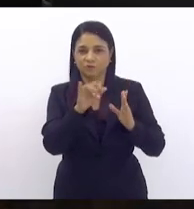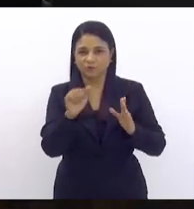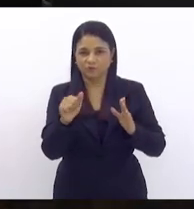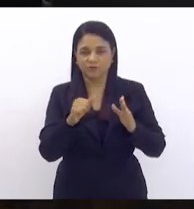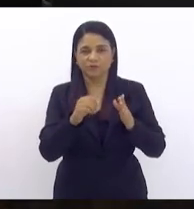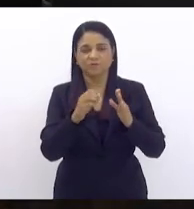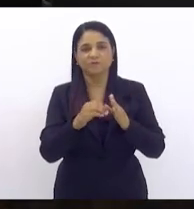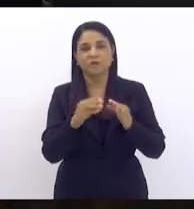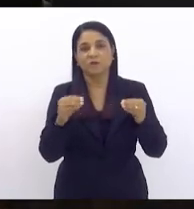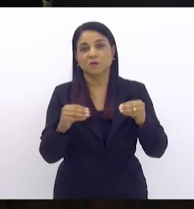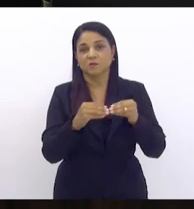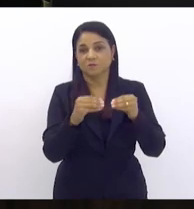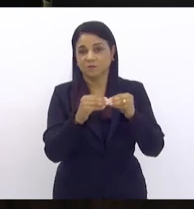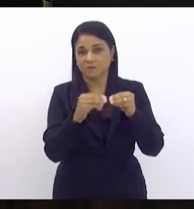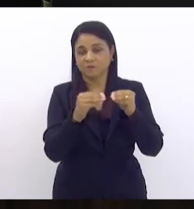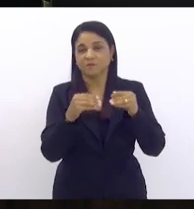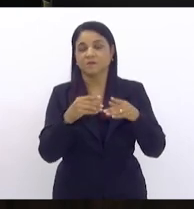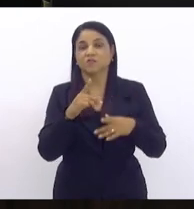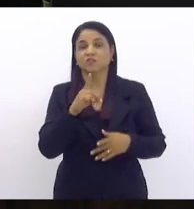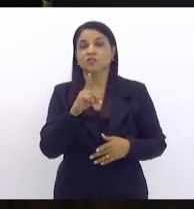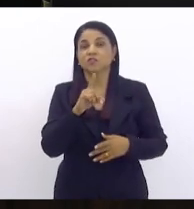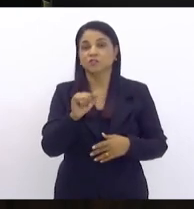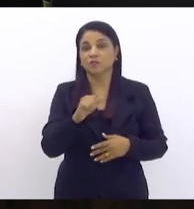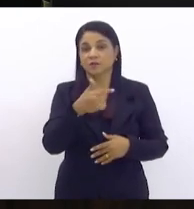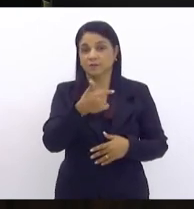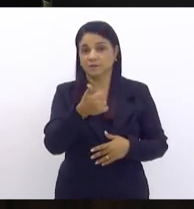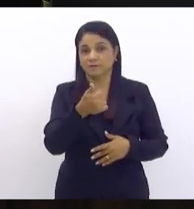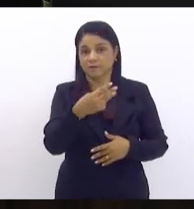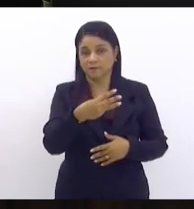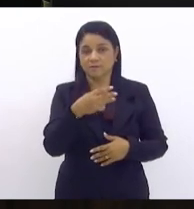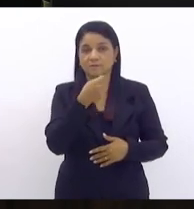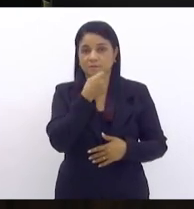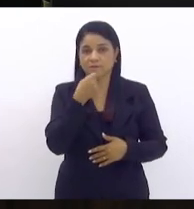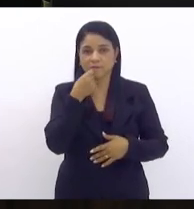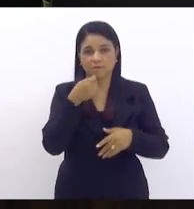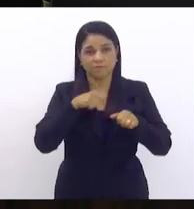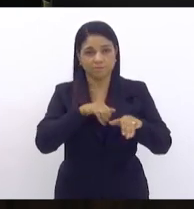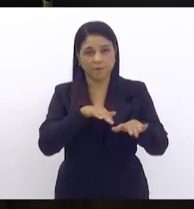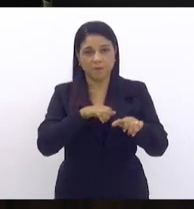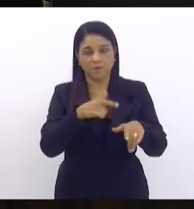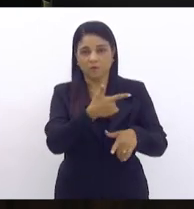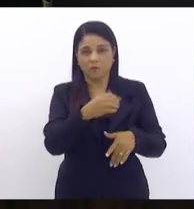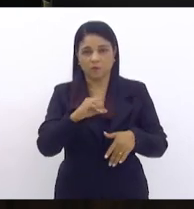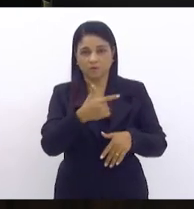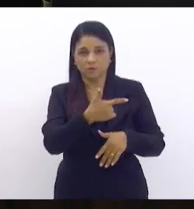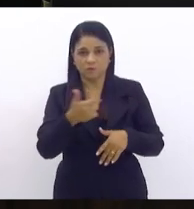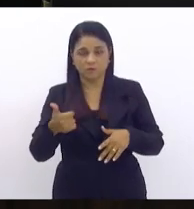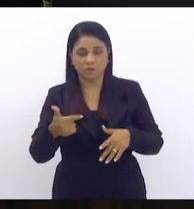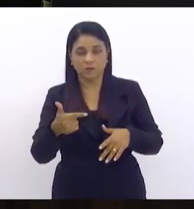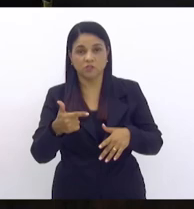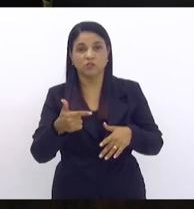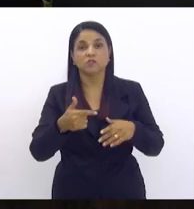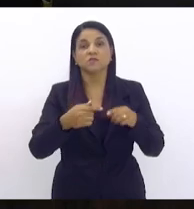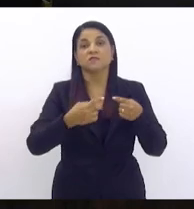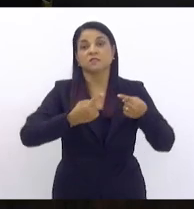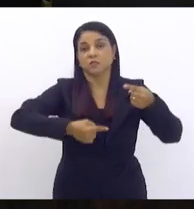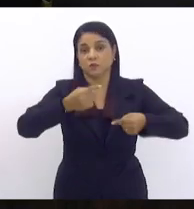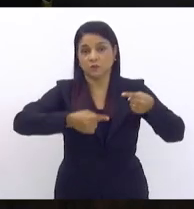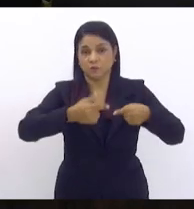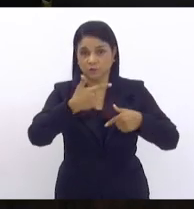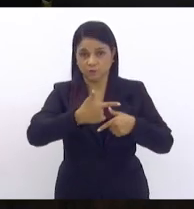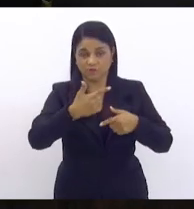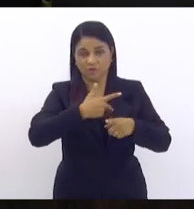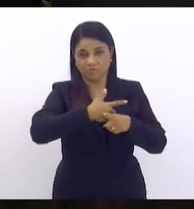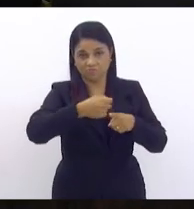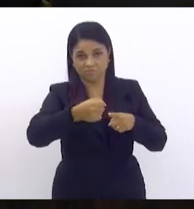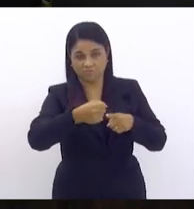Sessão extraordinária do dia 13 de setembro de 2023, em tramitação ordinária, em segunda discussão, redação do